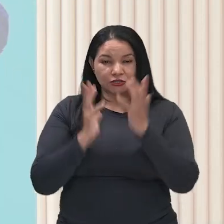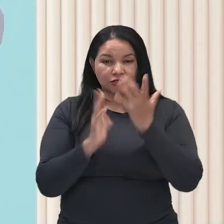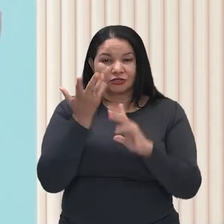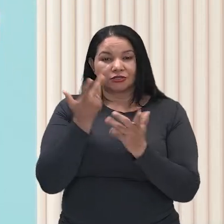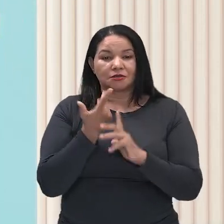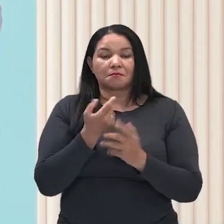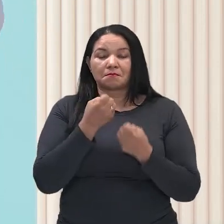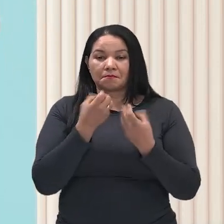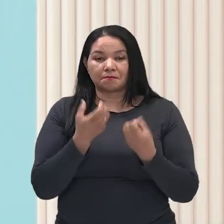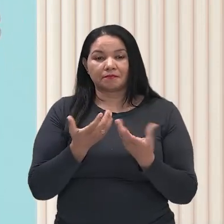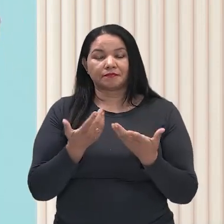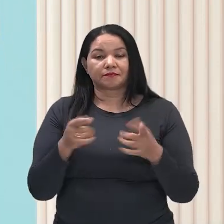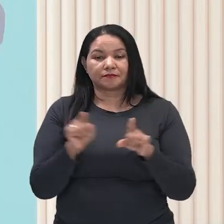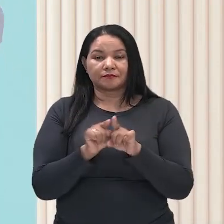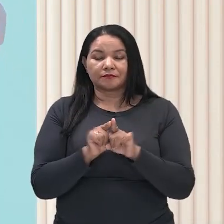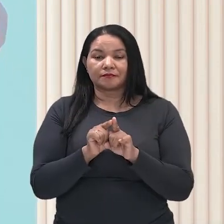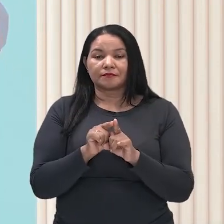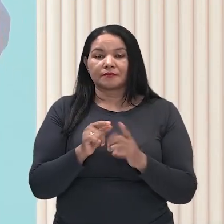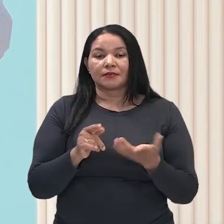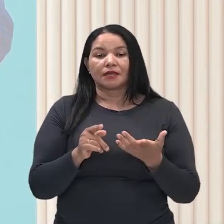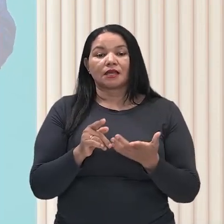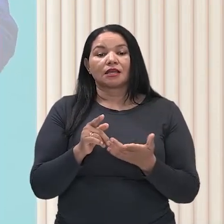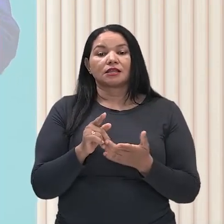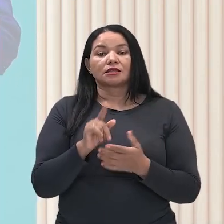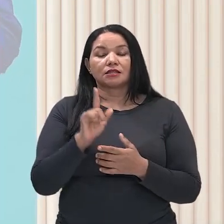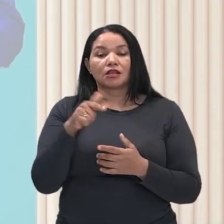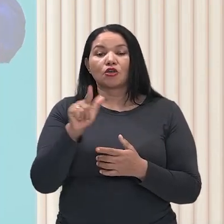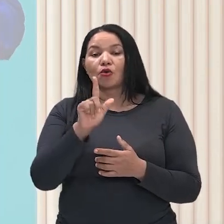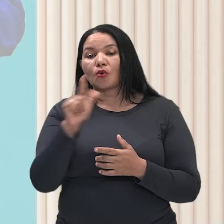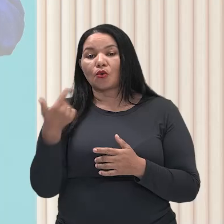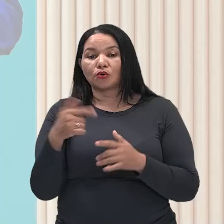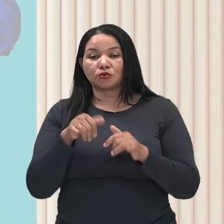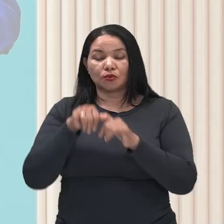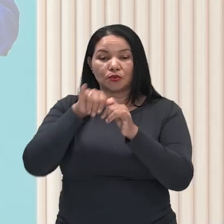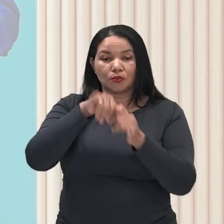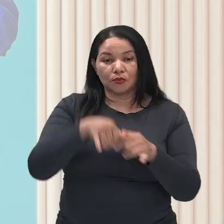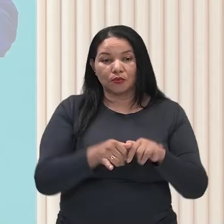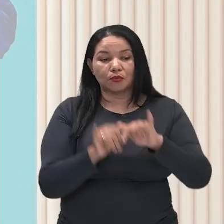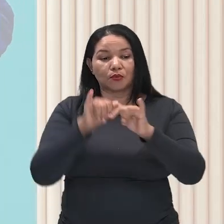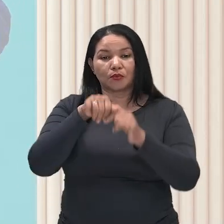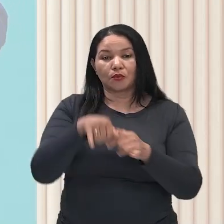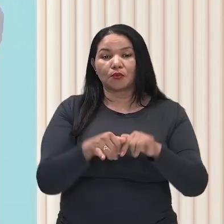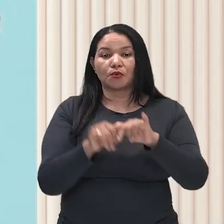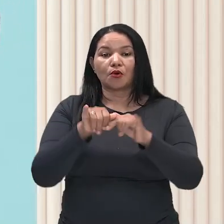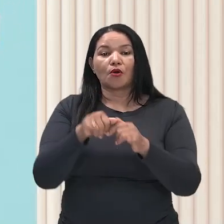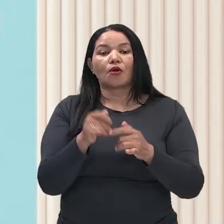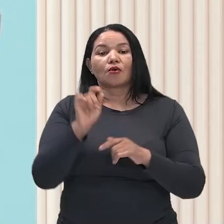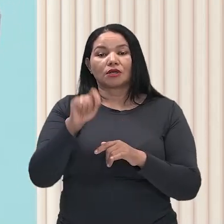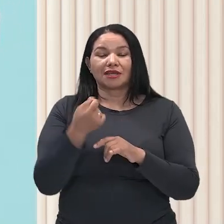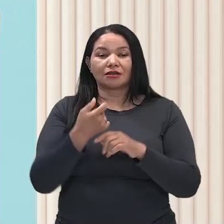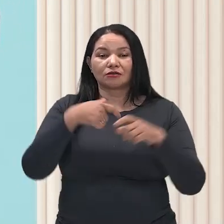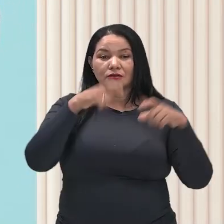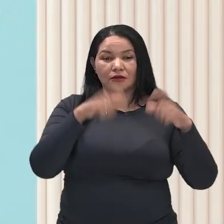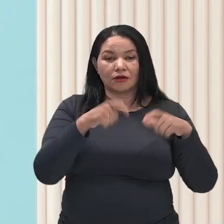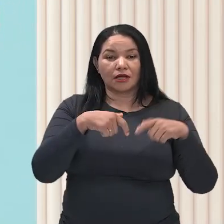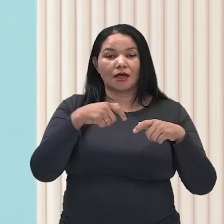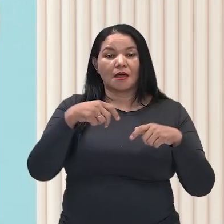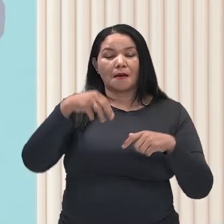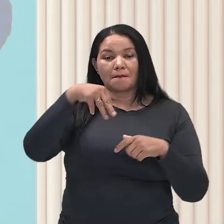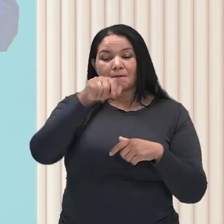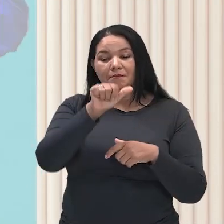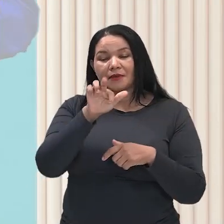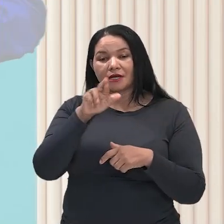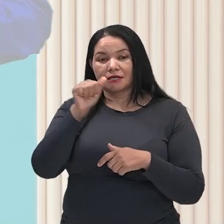temos o Carnaval de Olinda, mas também nós temos o Bumba Meu Boi, que está lá no Maranhão, na região norte e nordeste do